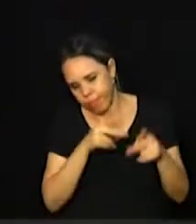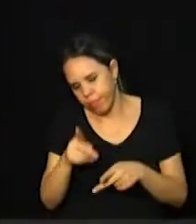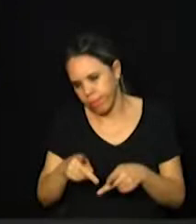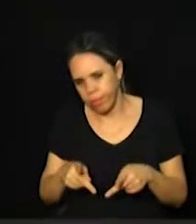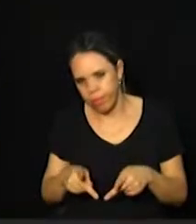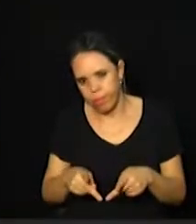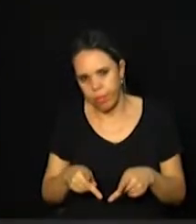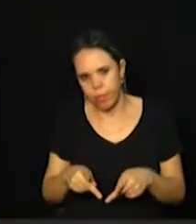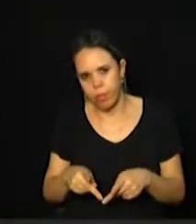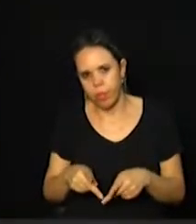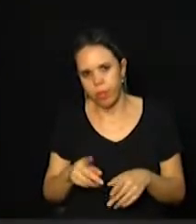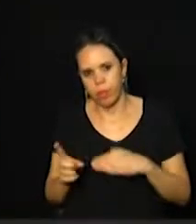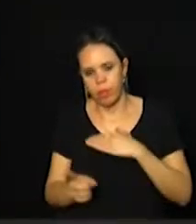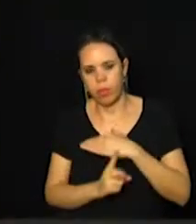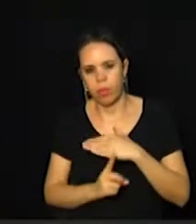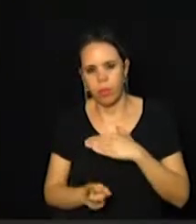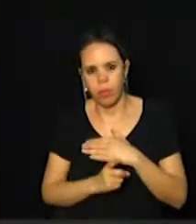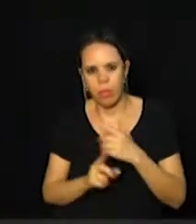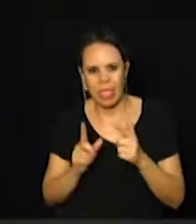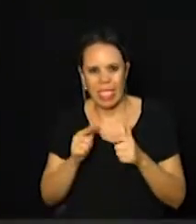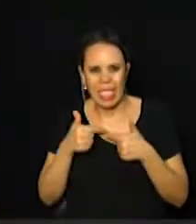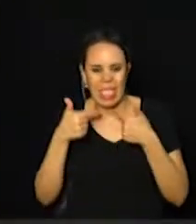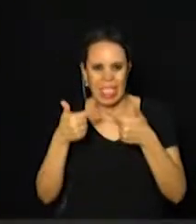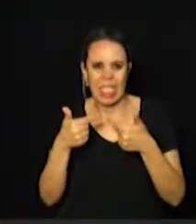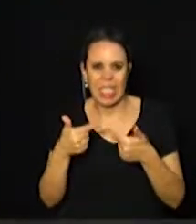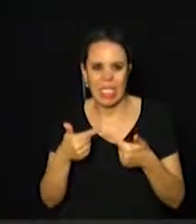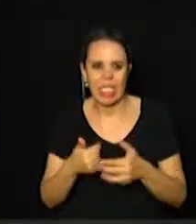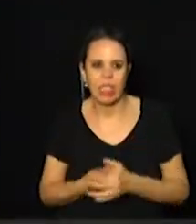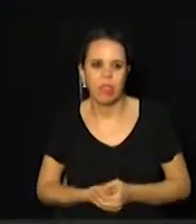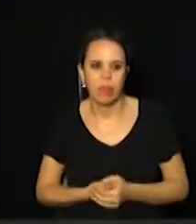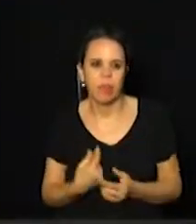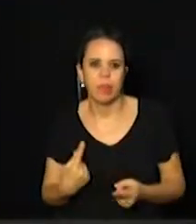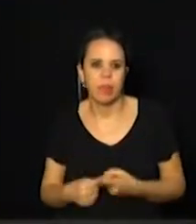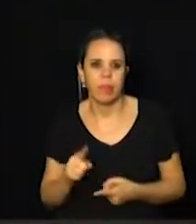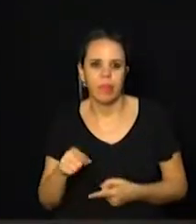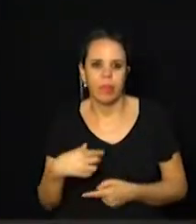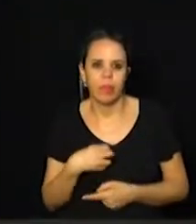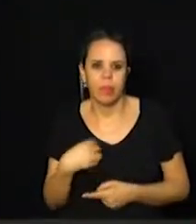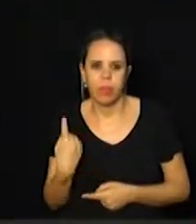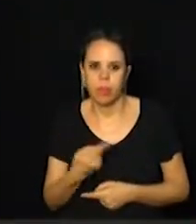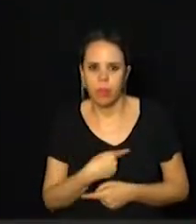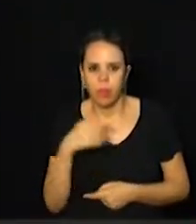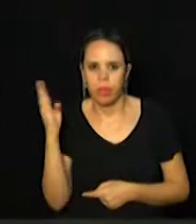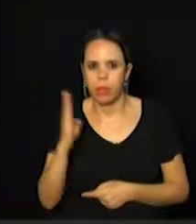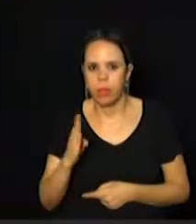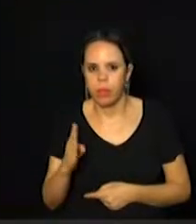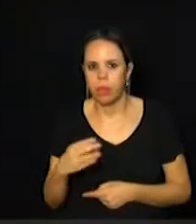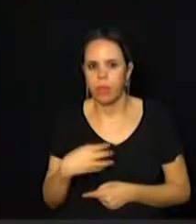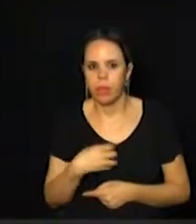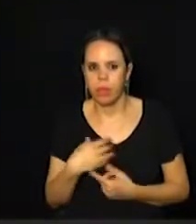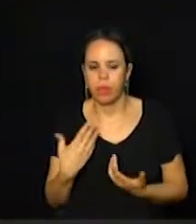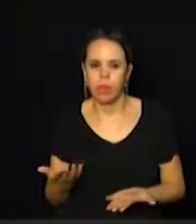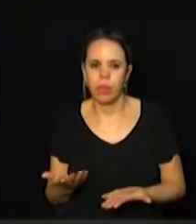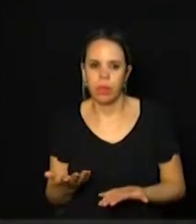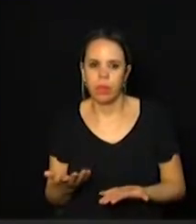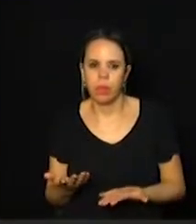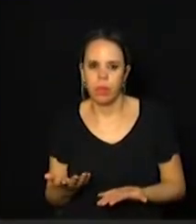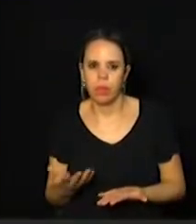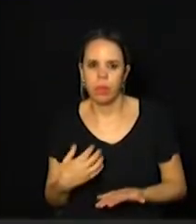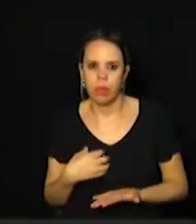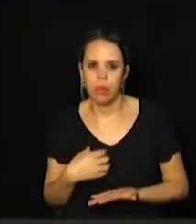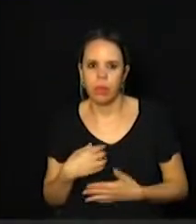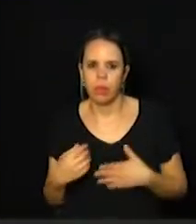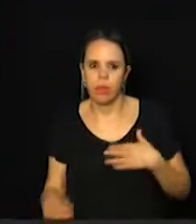os consumidores com sorrisos com a preço Porque desta forma que nós brasileiros nós somos nós